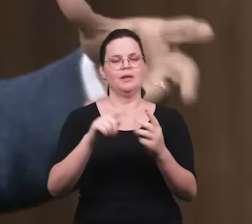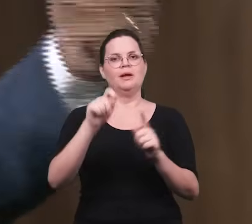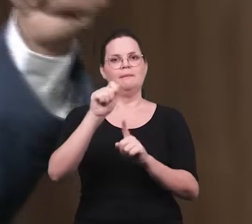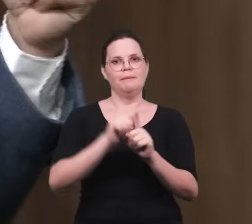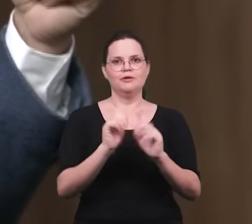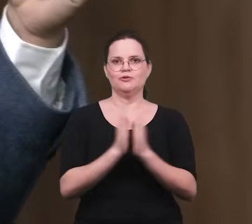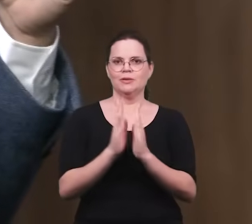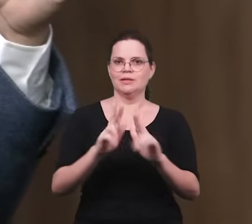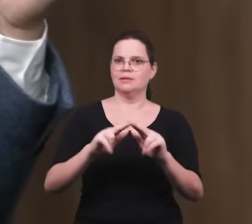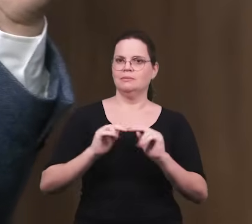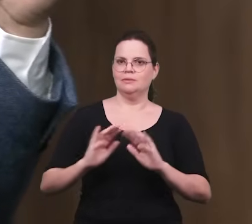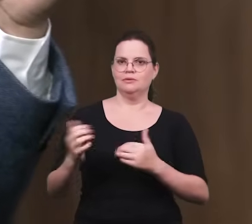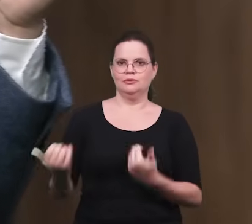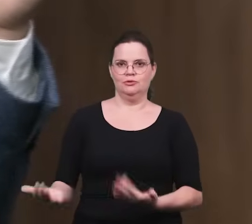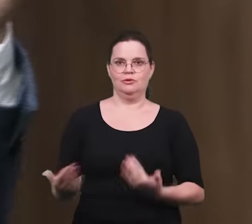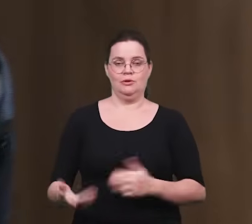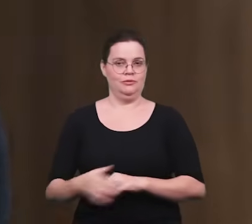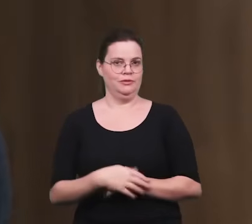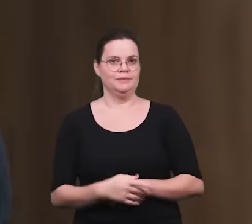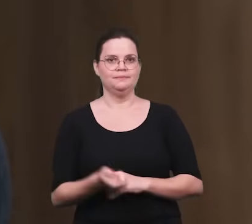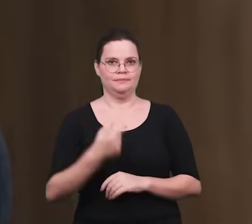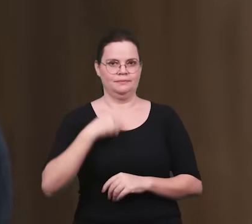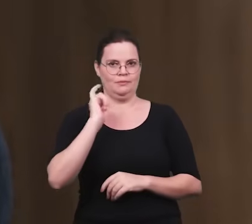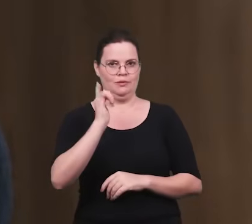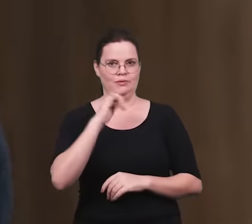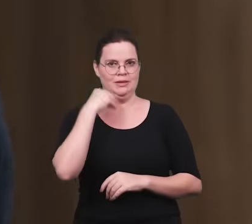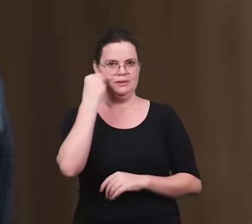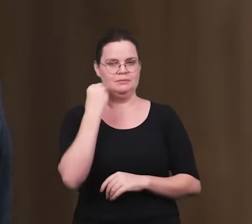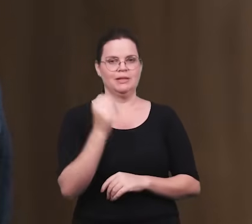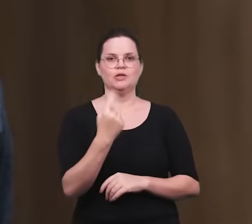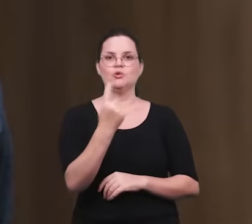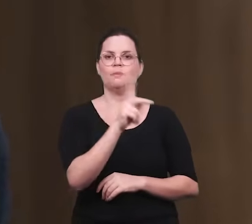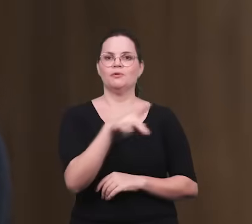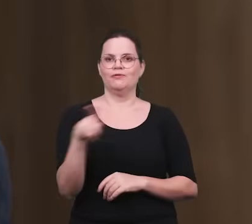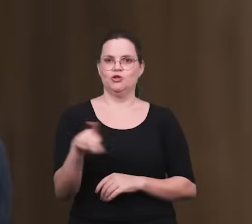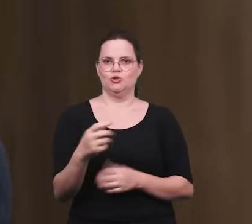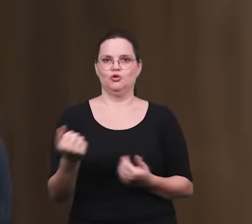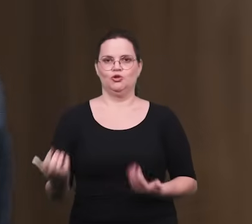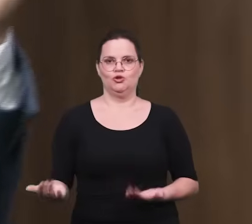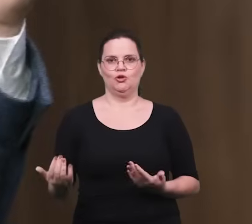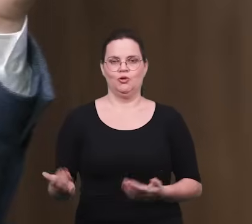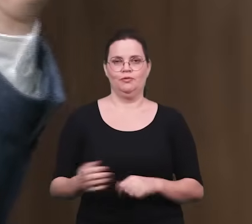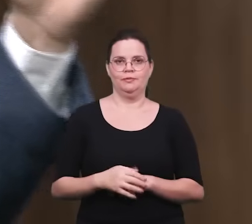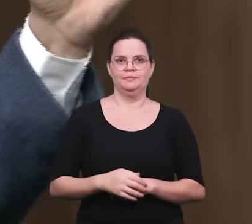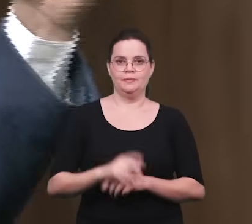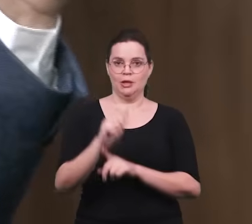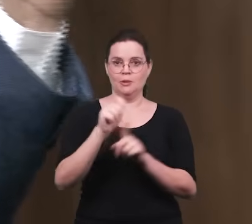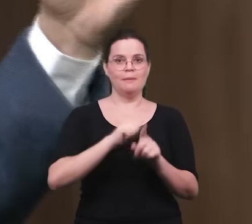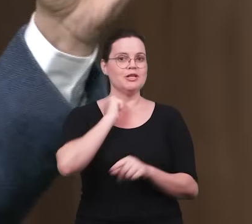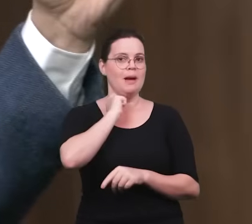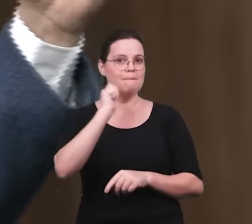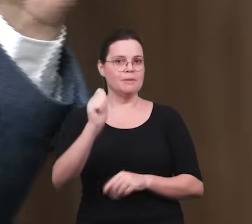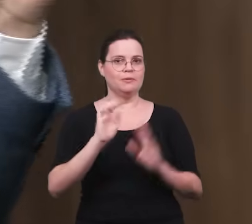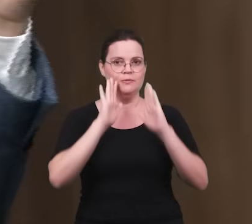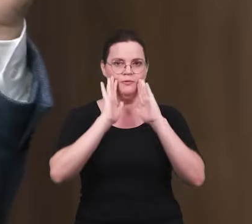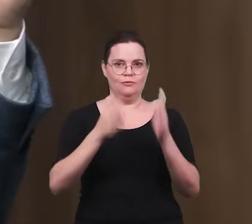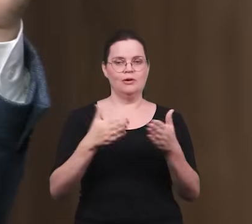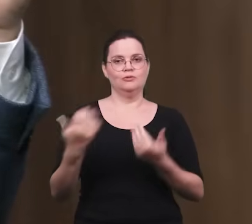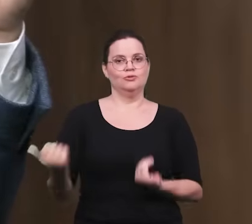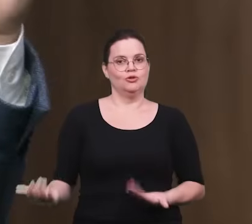oração pelos jovens. Eu vou até contar uma experiência de um professor de jovens que no mês dos